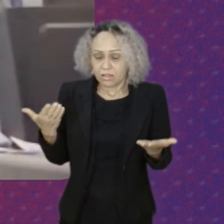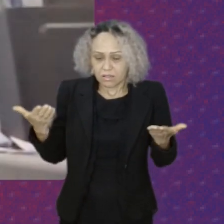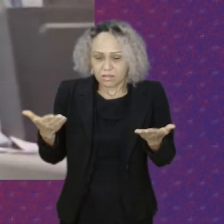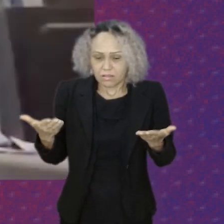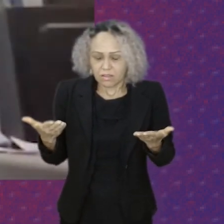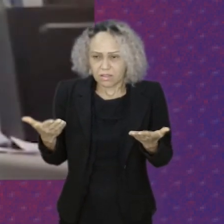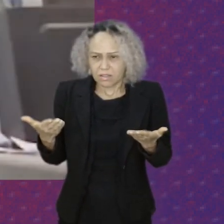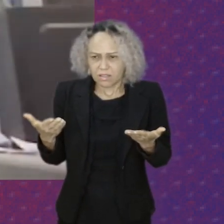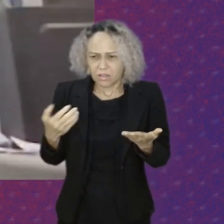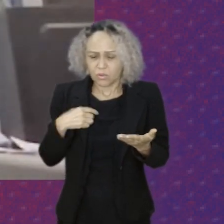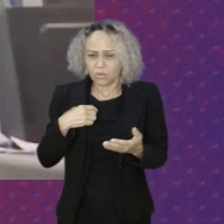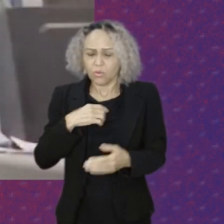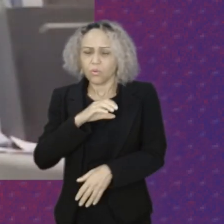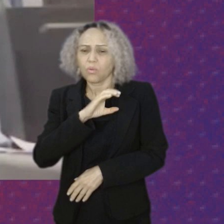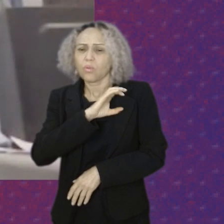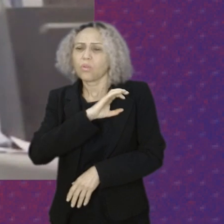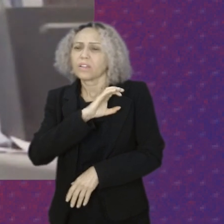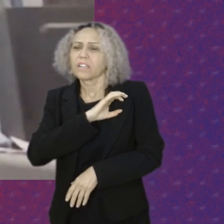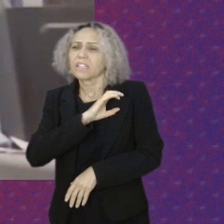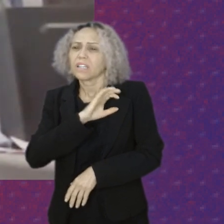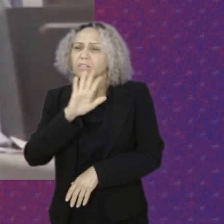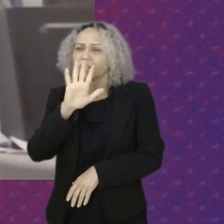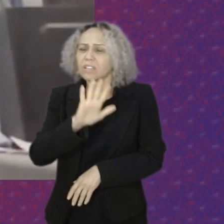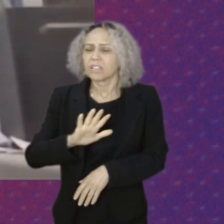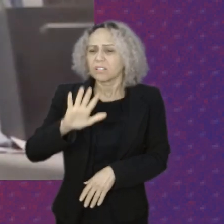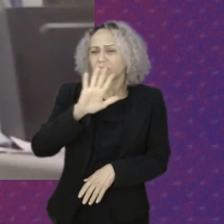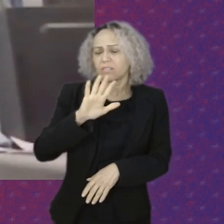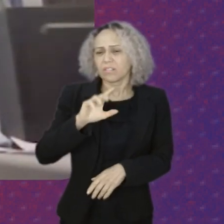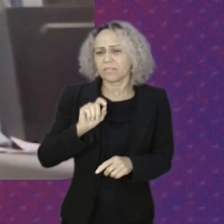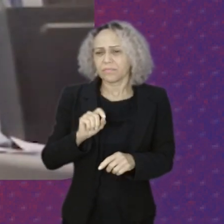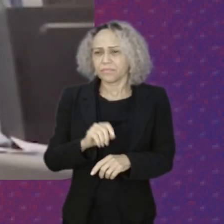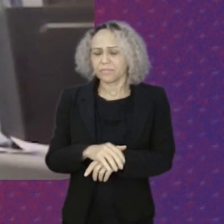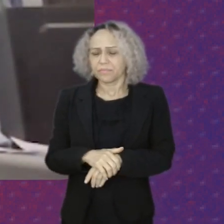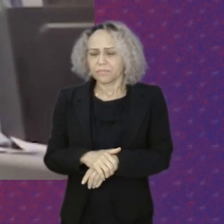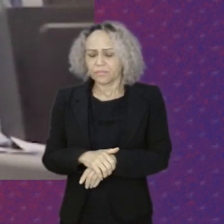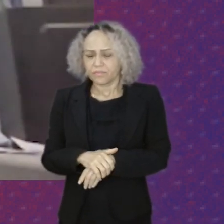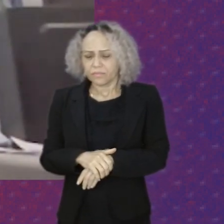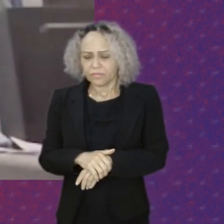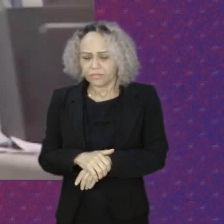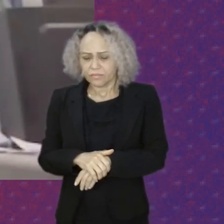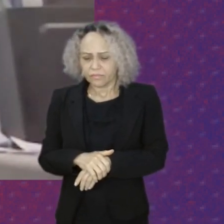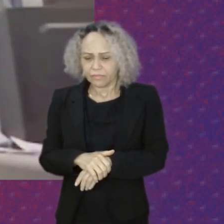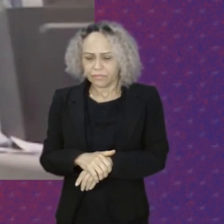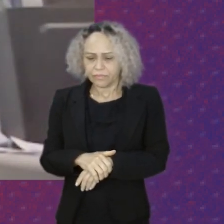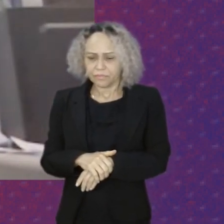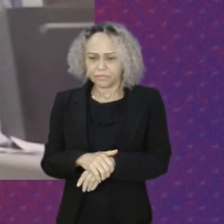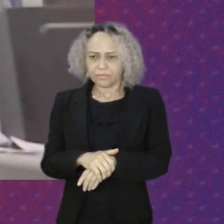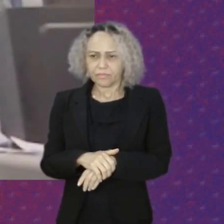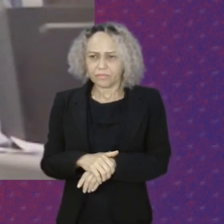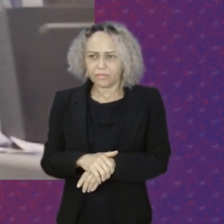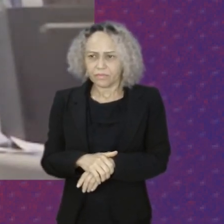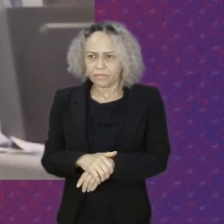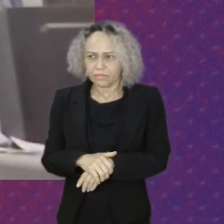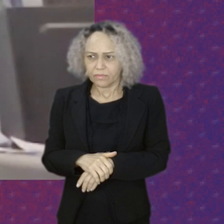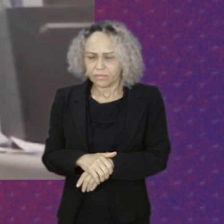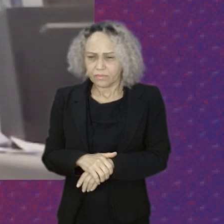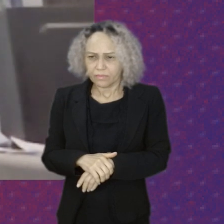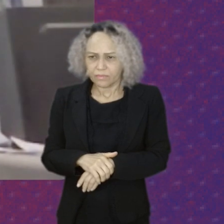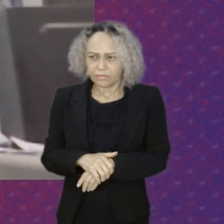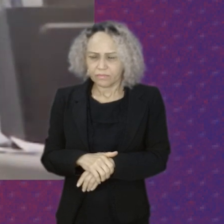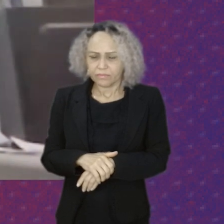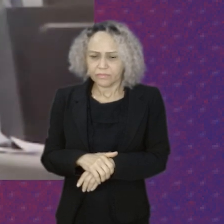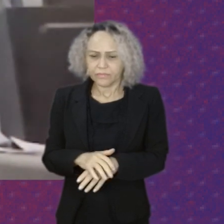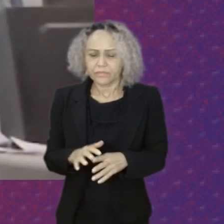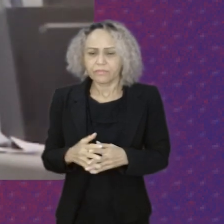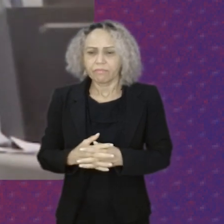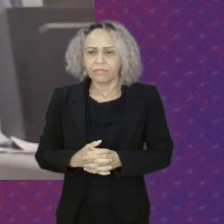como coordenadora regional de juventude rural pela FITAENG, né, que é a Federação Estadual dos Trabalhadores do Estado de Minas